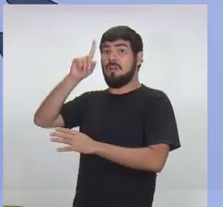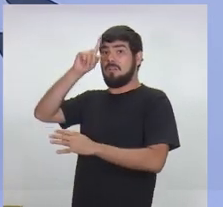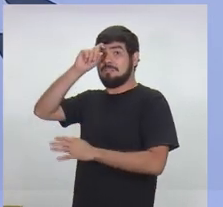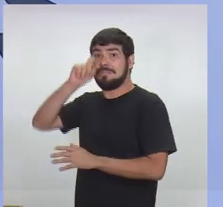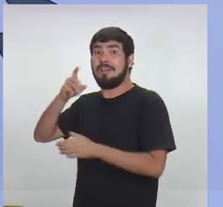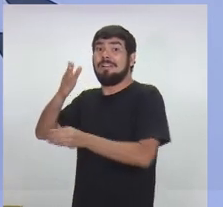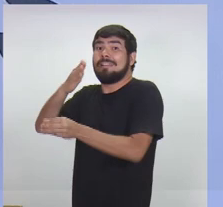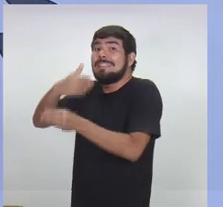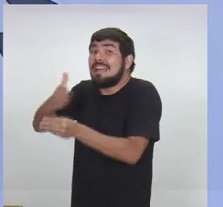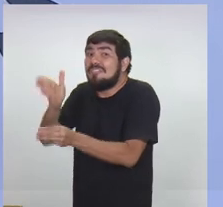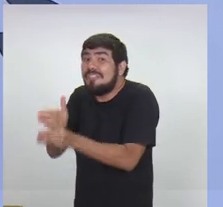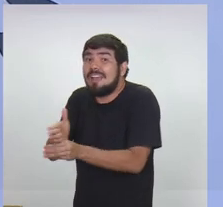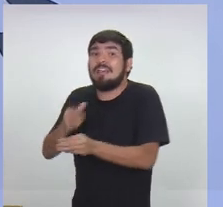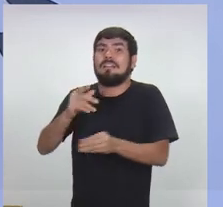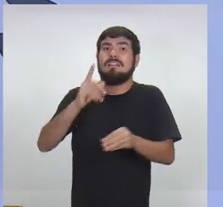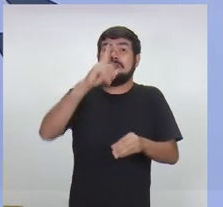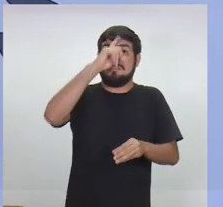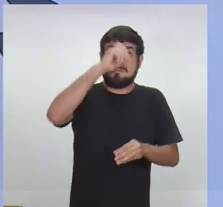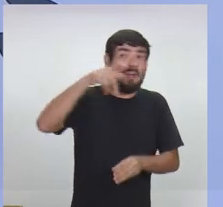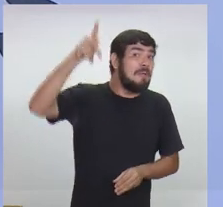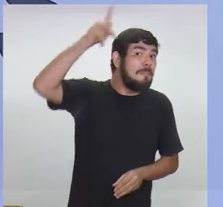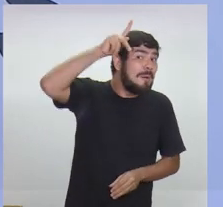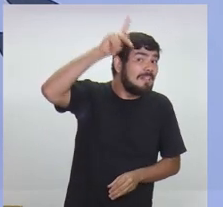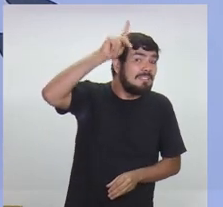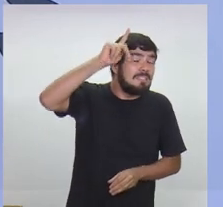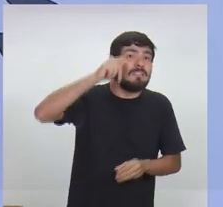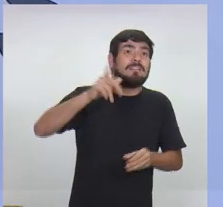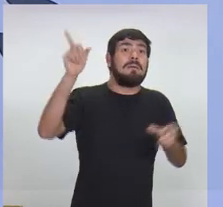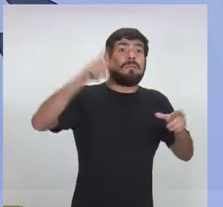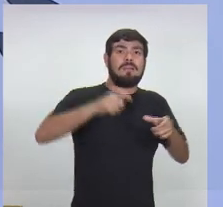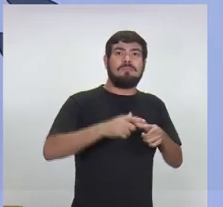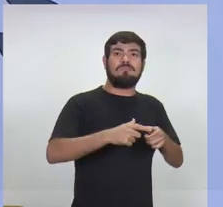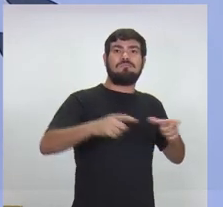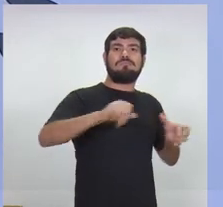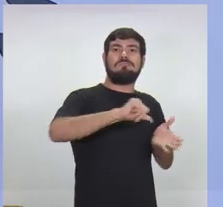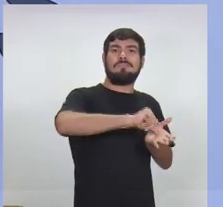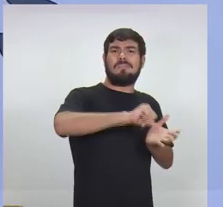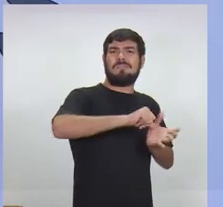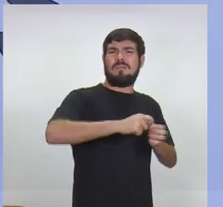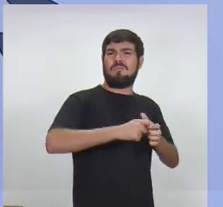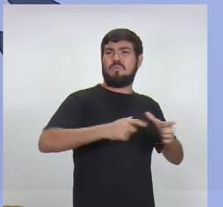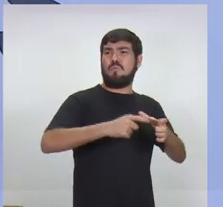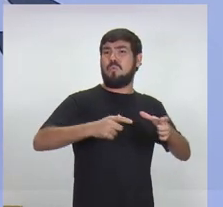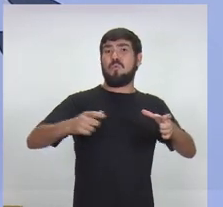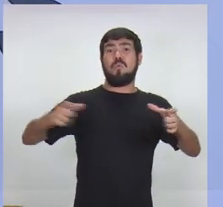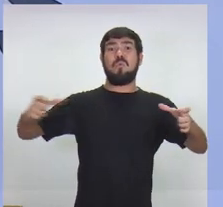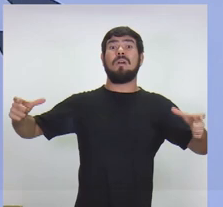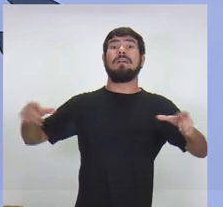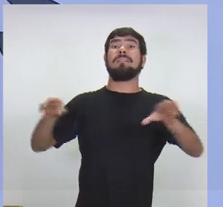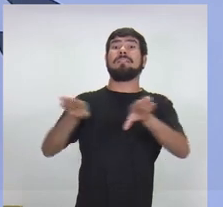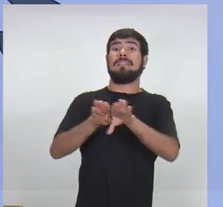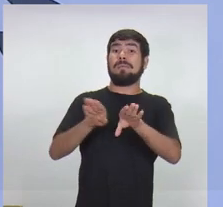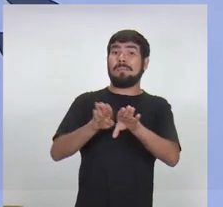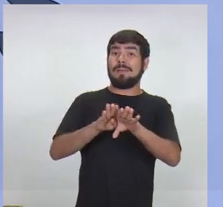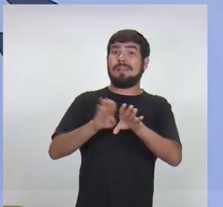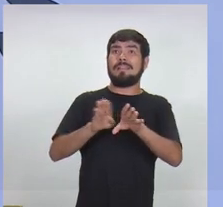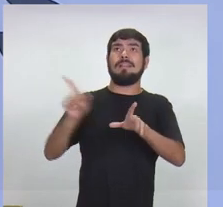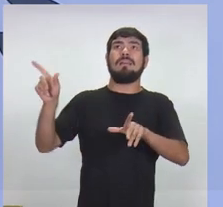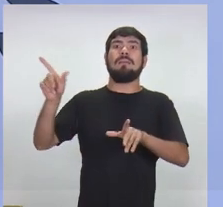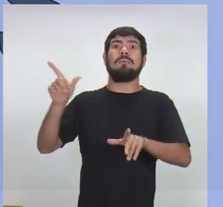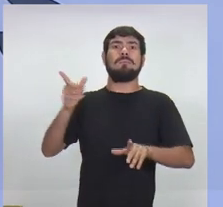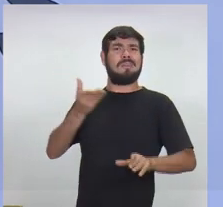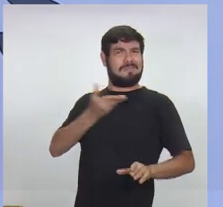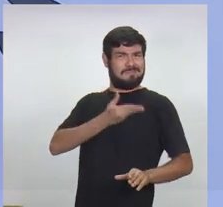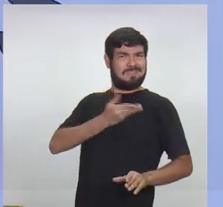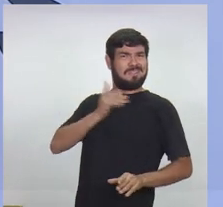tefé e parintins e ampliar outras unidades para que esse entendimento possa também ser feito para o nosso irmão lá do interior